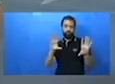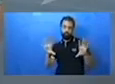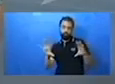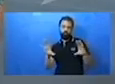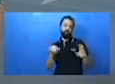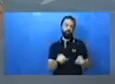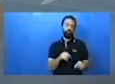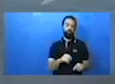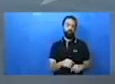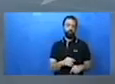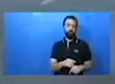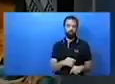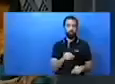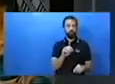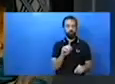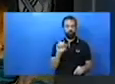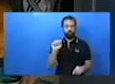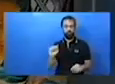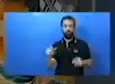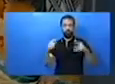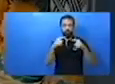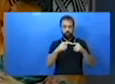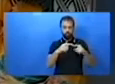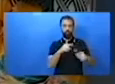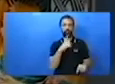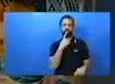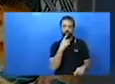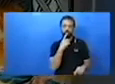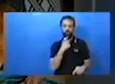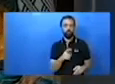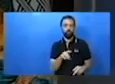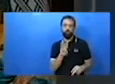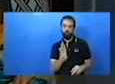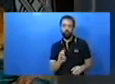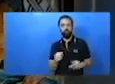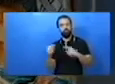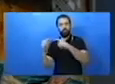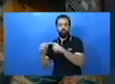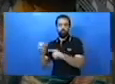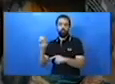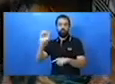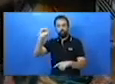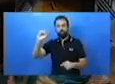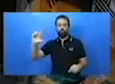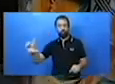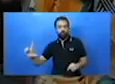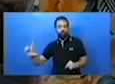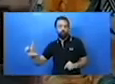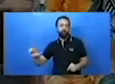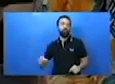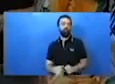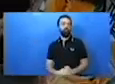círculos. A letra A é em relação ao círculo vermelho. A letra B é em relação ao